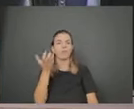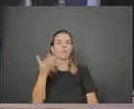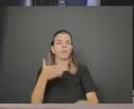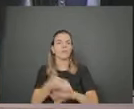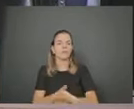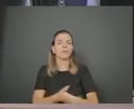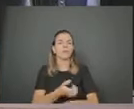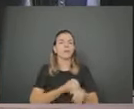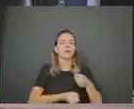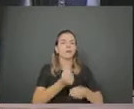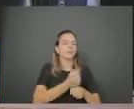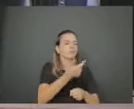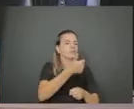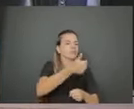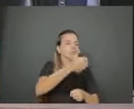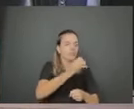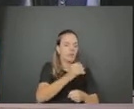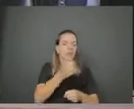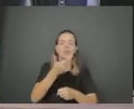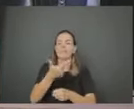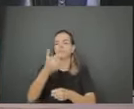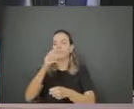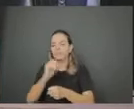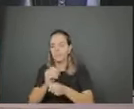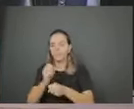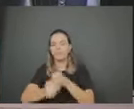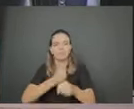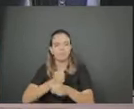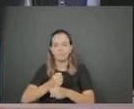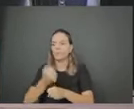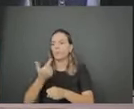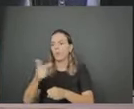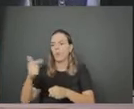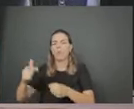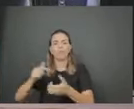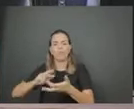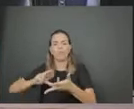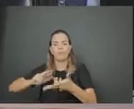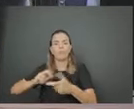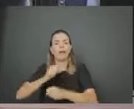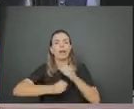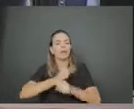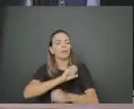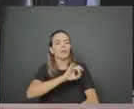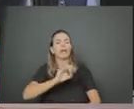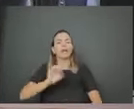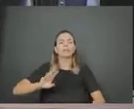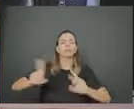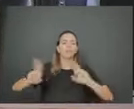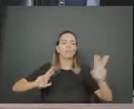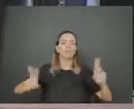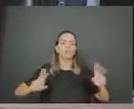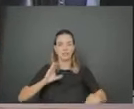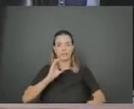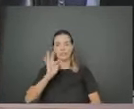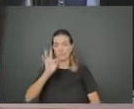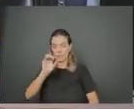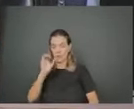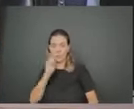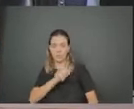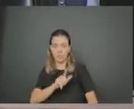20, outros não havia nessa CFO. Nós conseguimos com o governo do Estado um compromisso de até 2025, né,